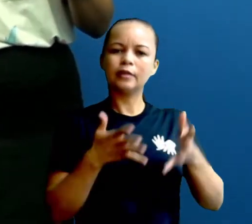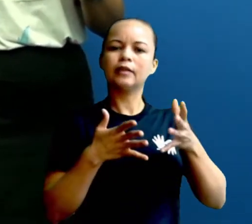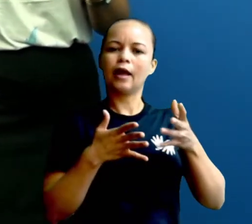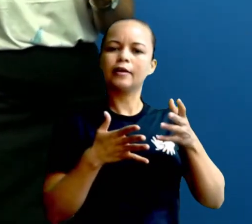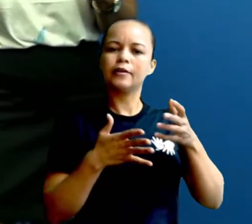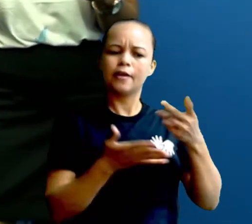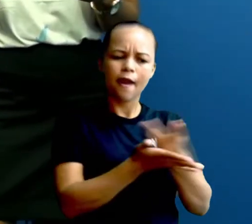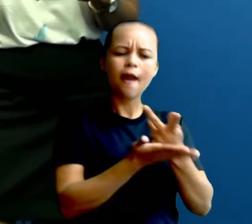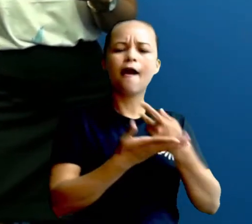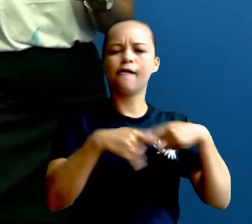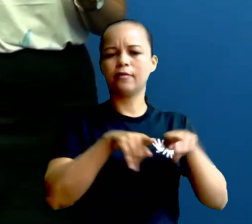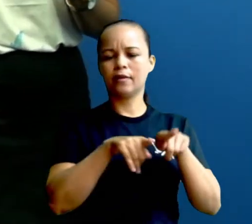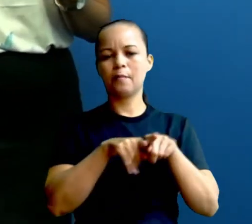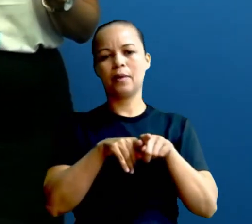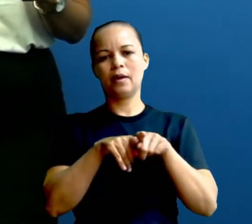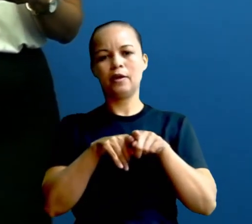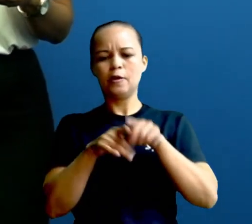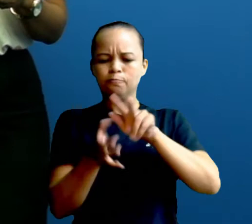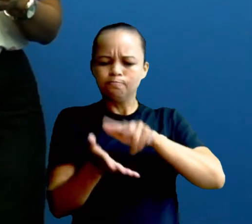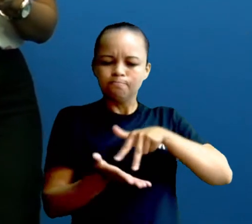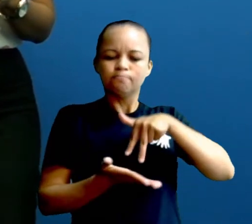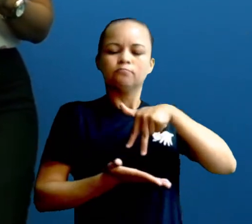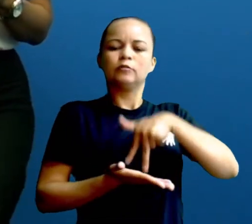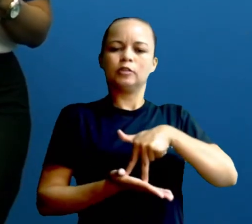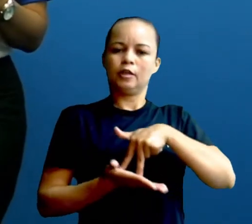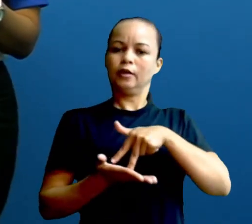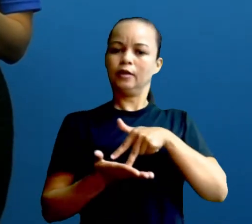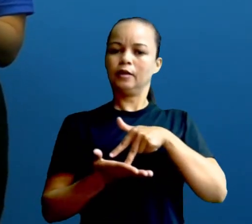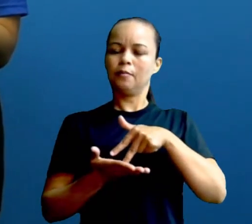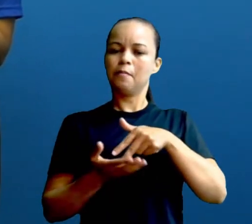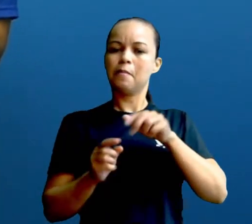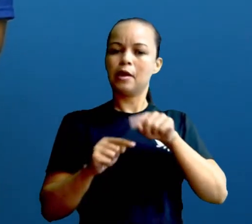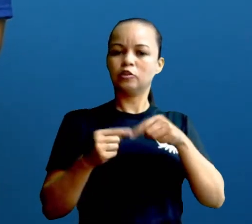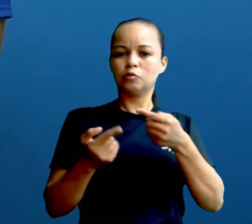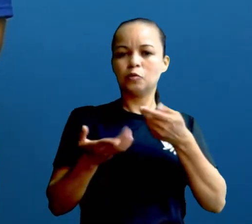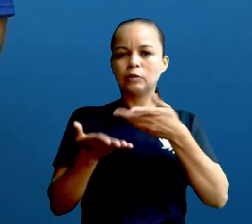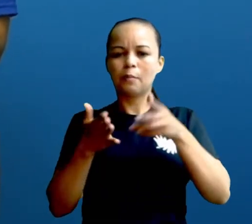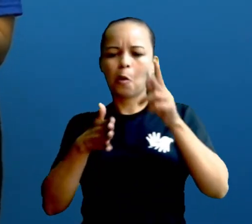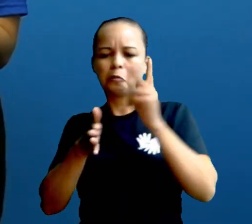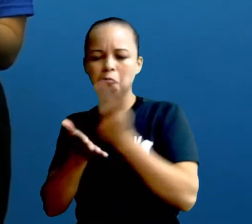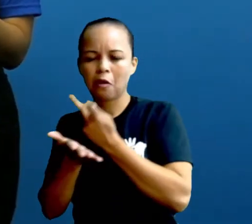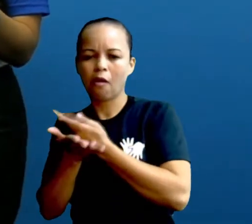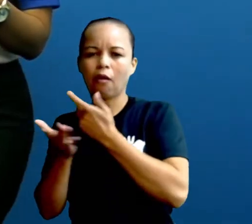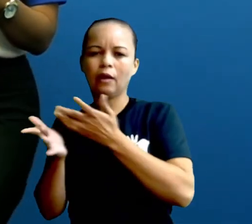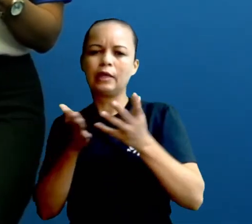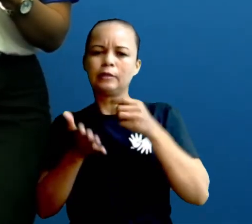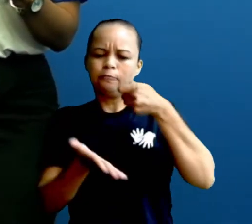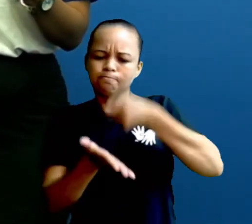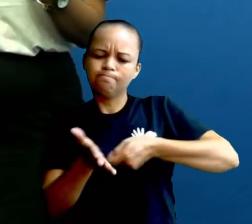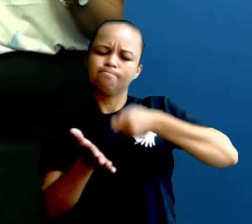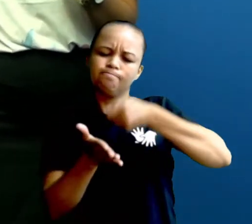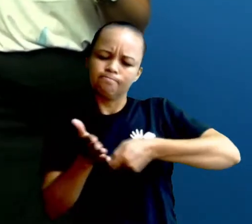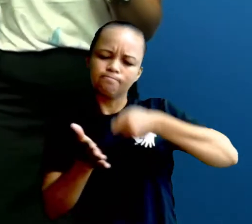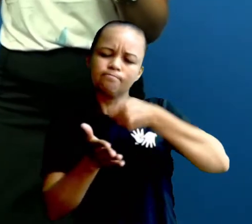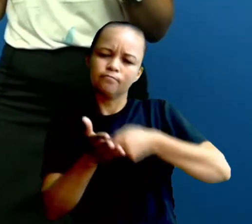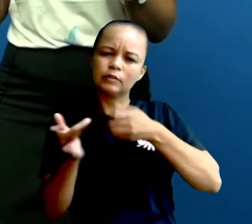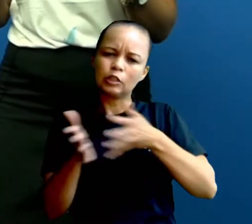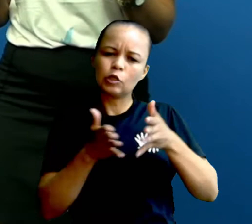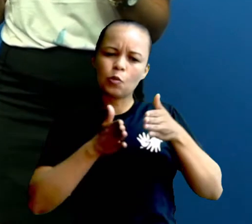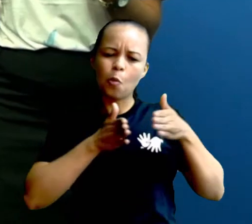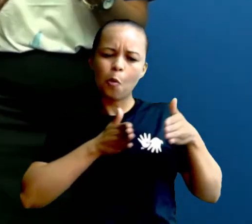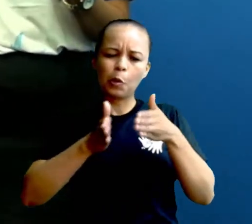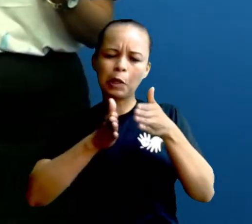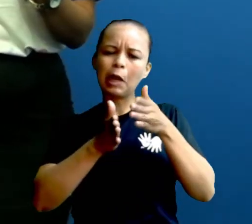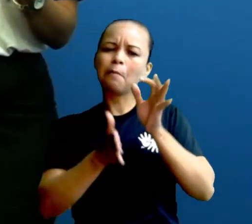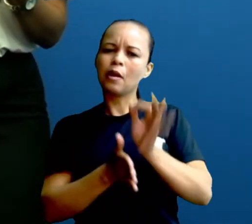muitas vezes se erra. E é possível se erguer, mesmo depois que escorrega. O importante é persistir, o